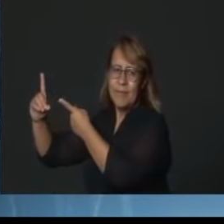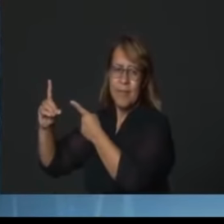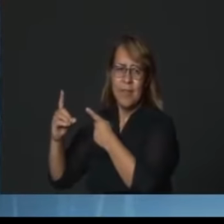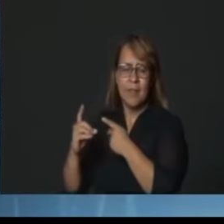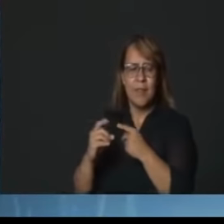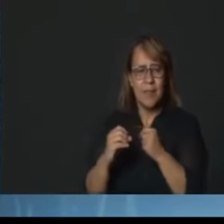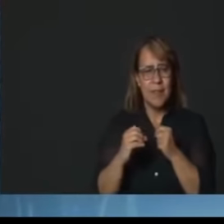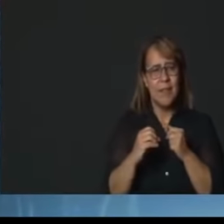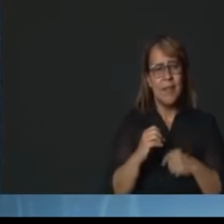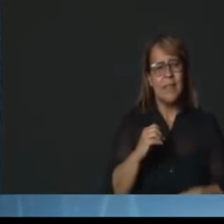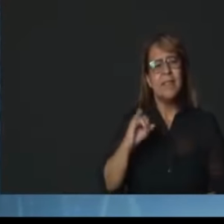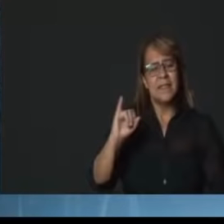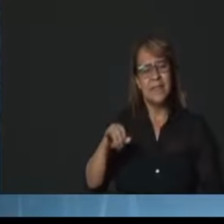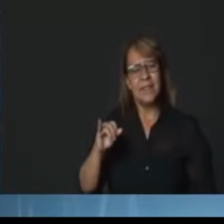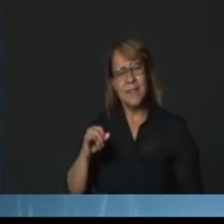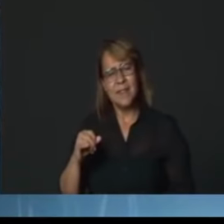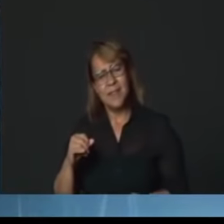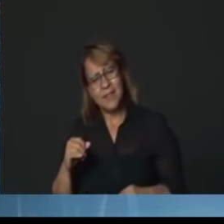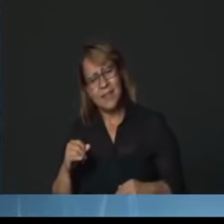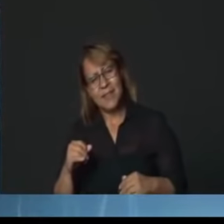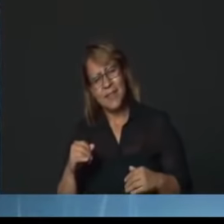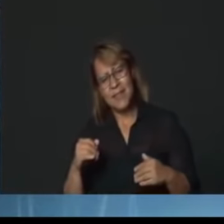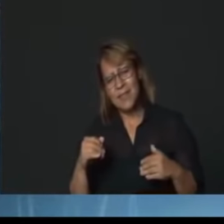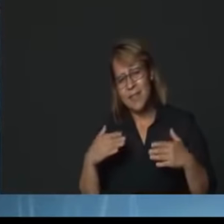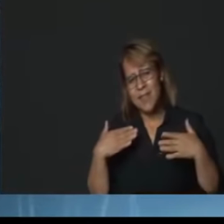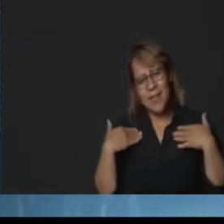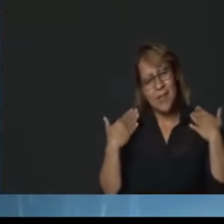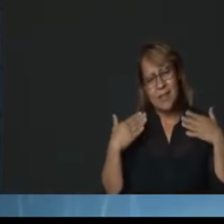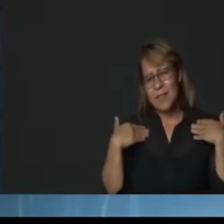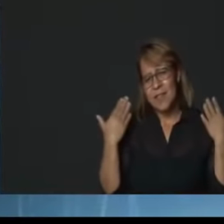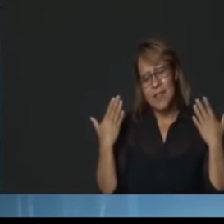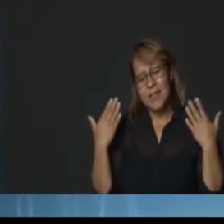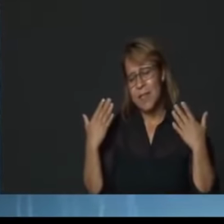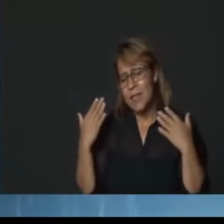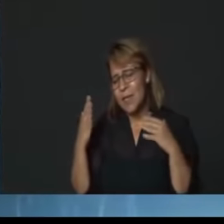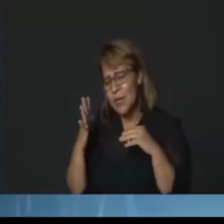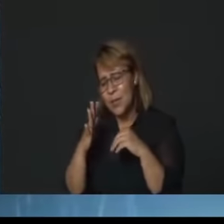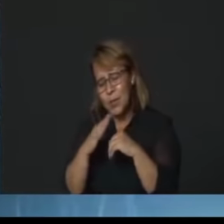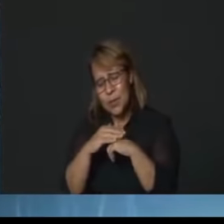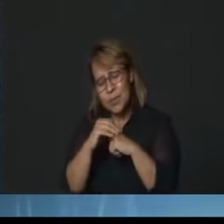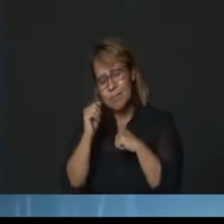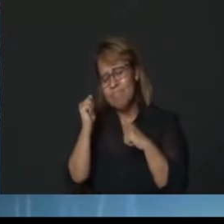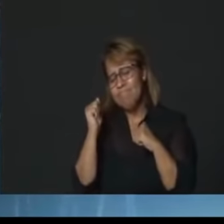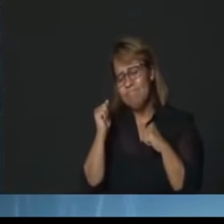toca-me com brasas do altar.